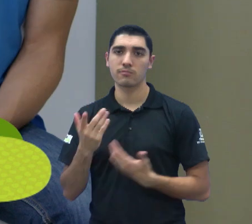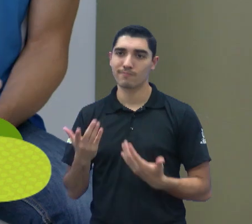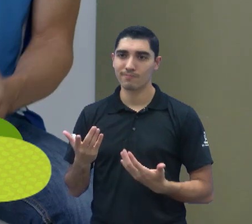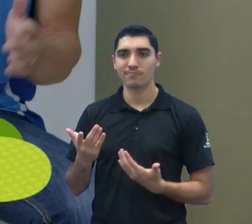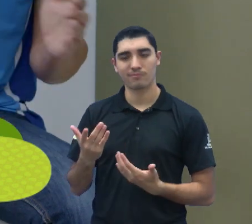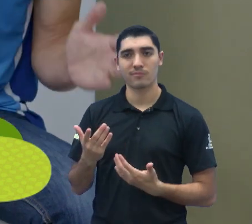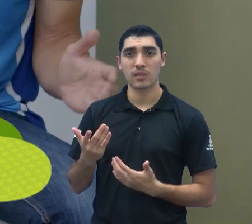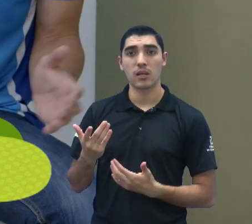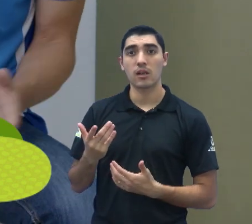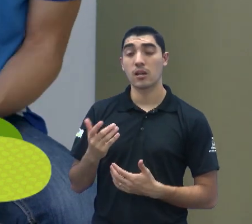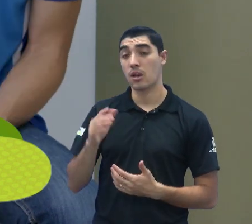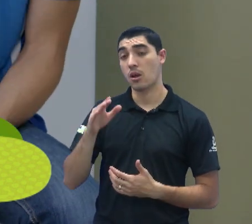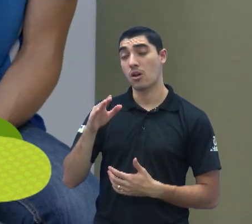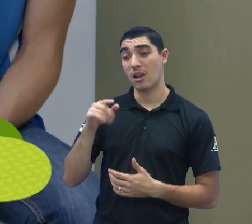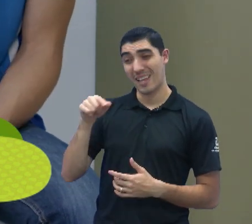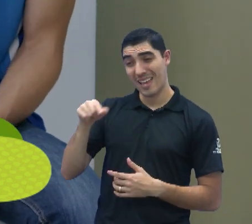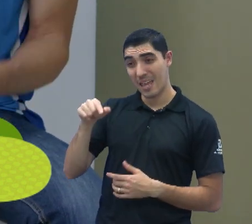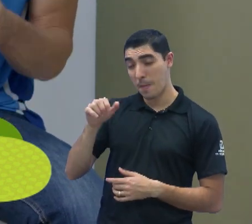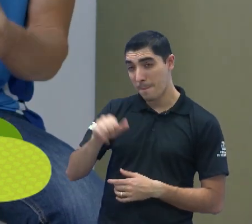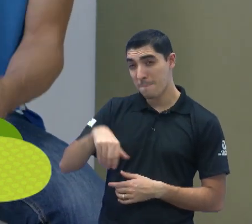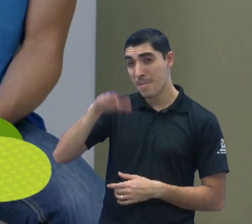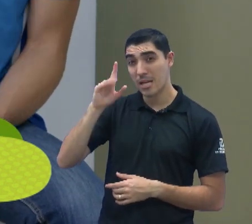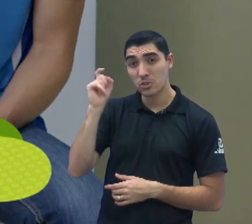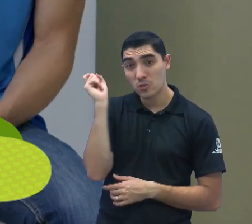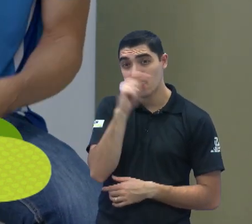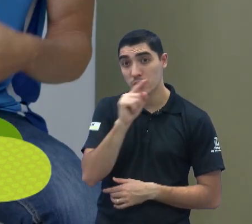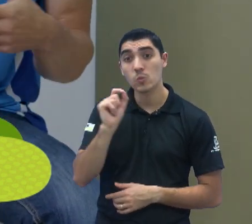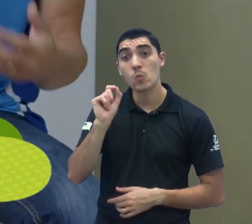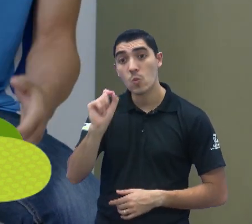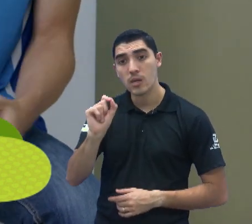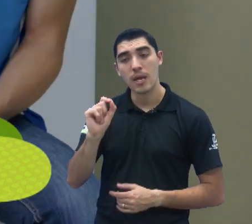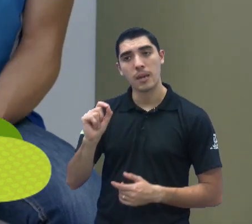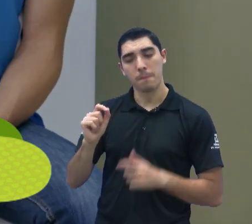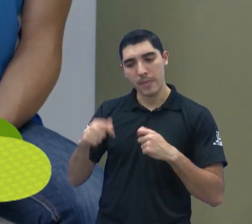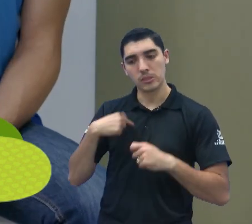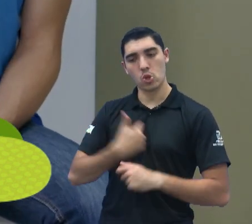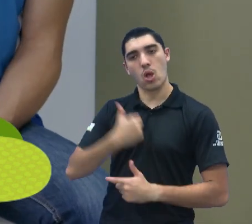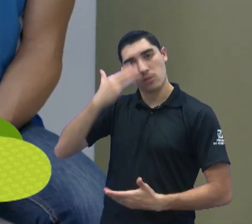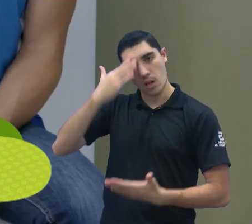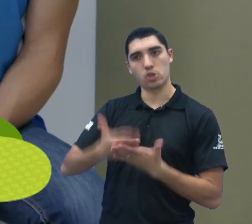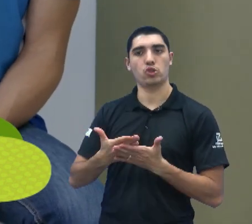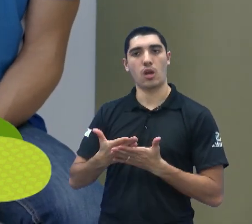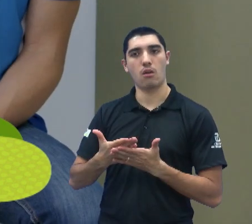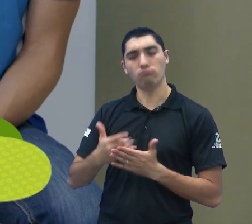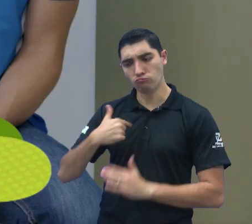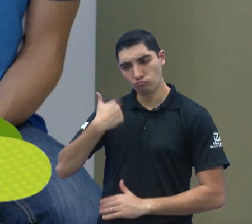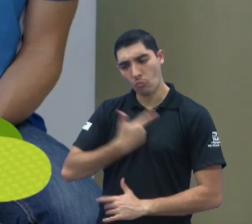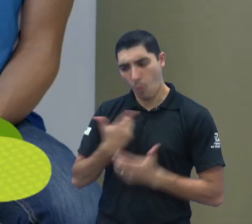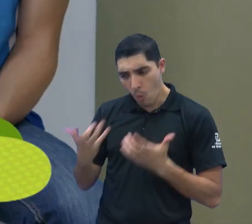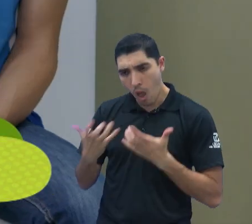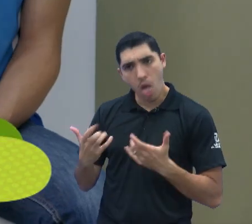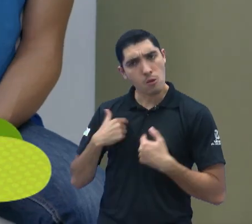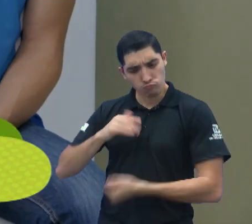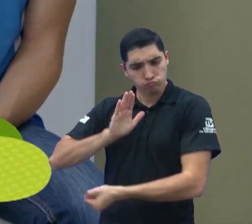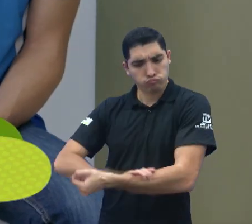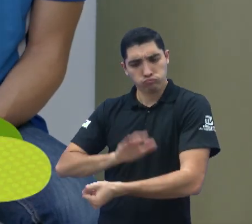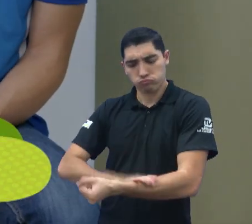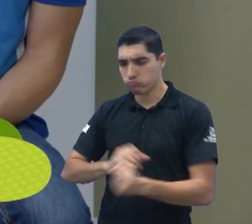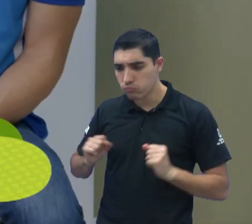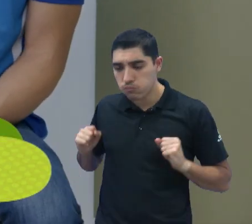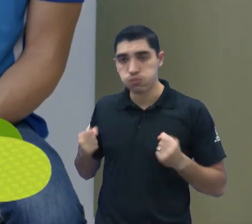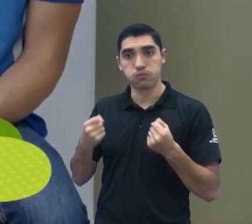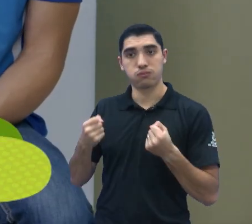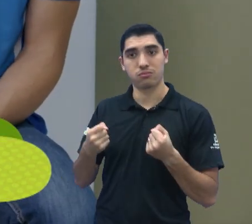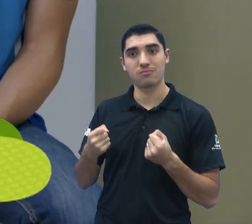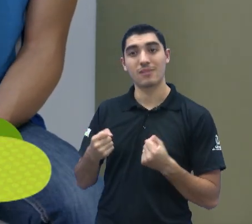difícil do desafio, eu acho que a gente tem que acreditar, tem que querer ir para cima e sonhar. É o que eu falei para eles, inclusive no